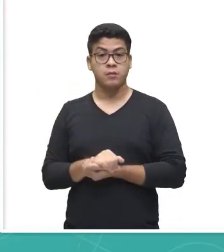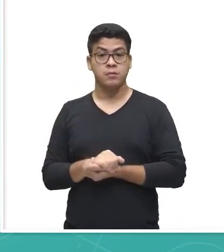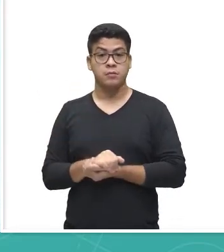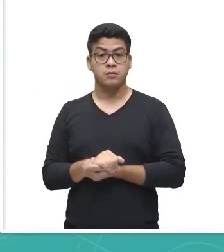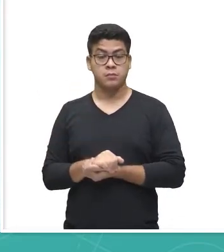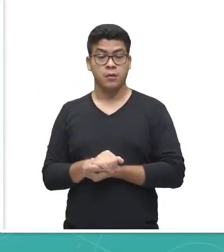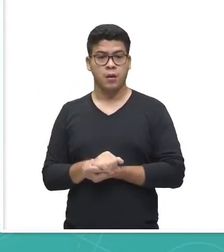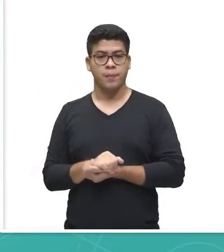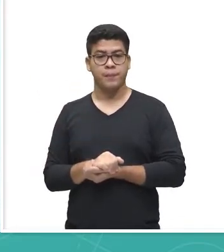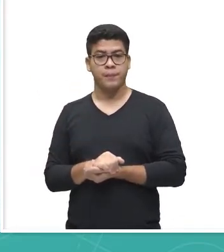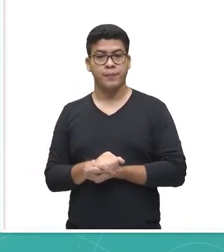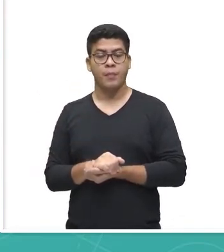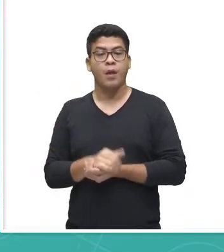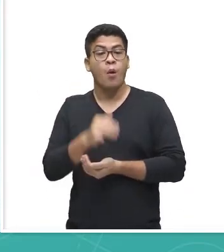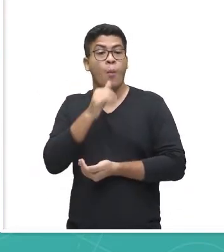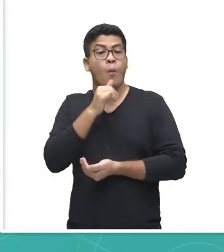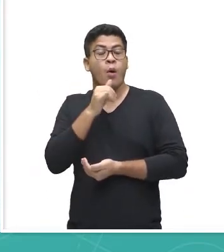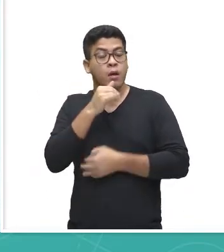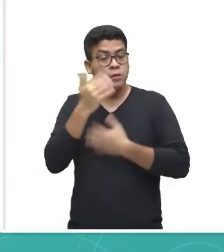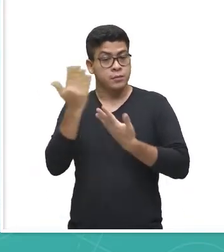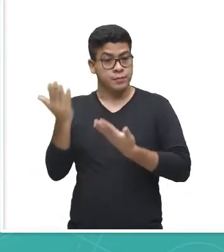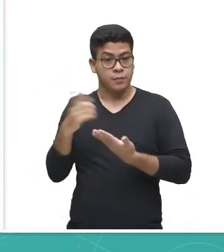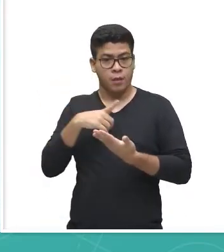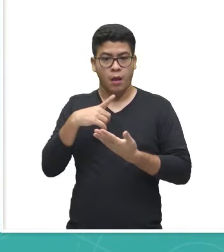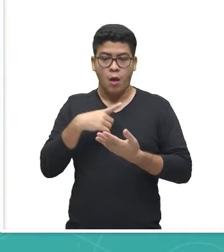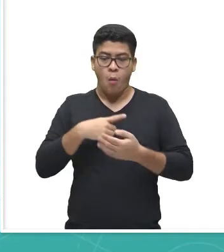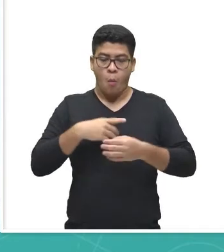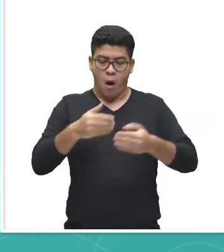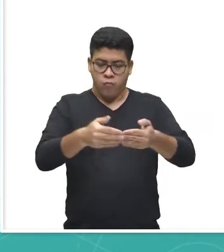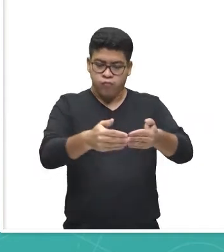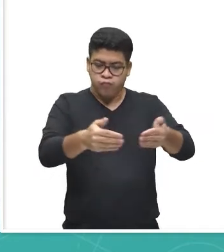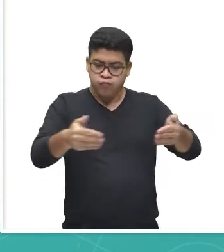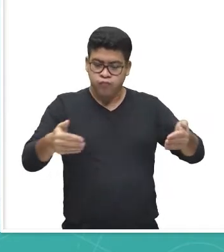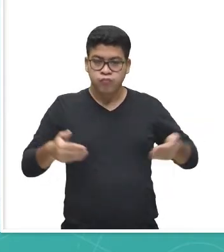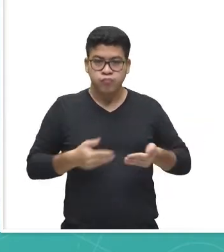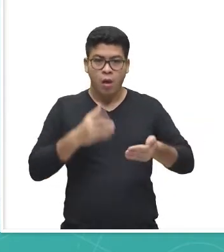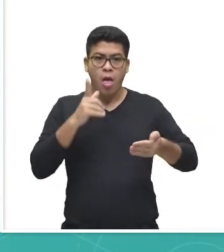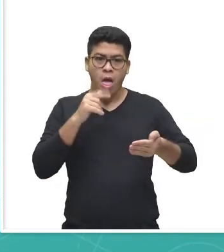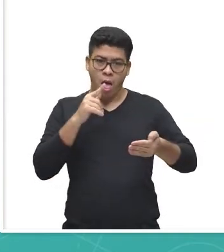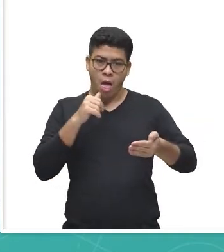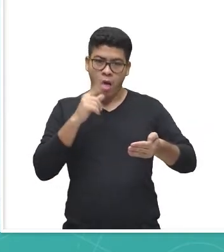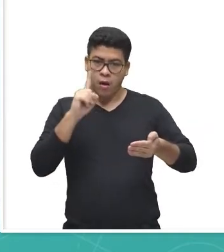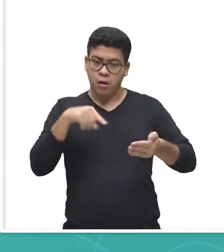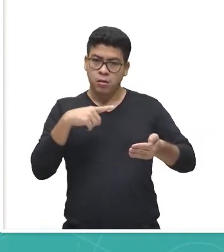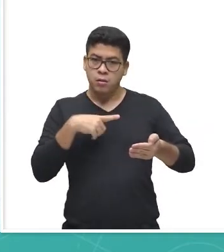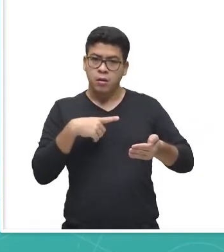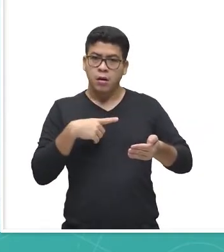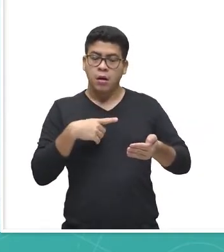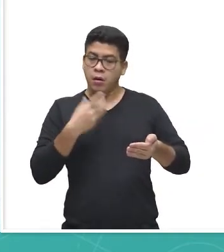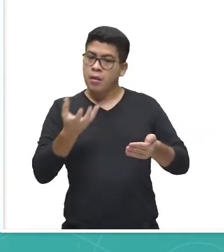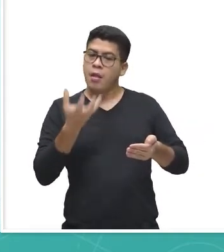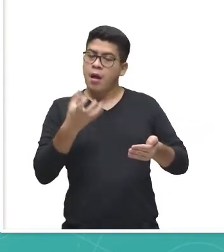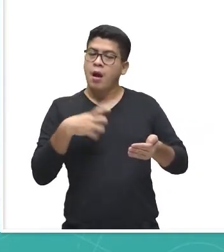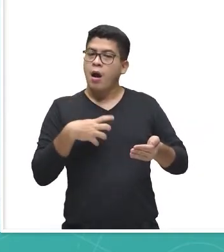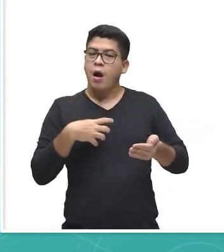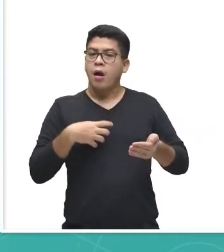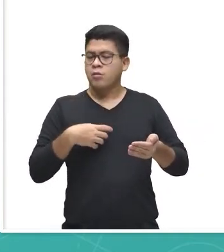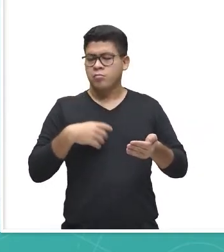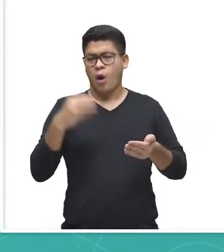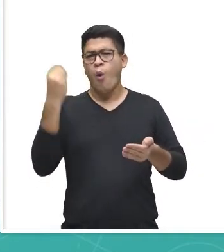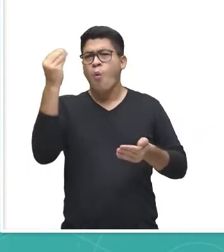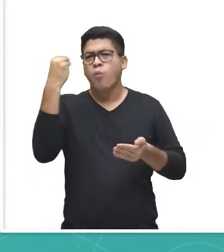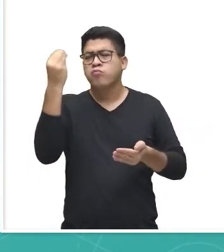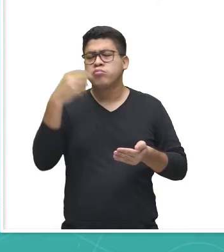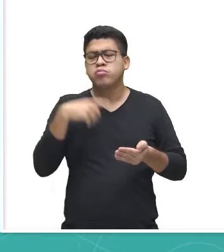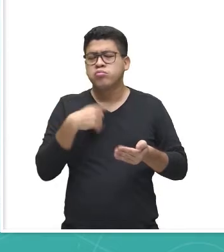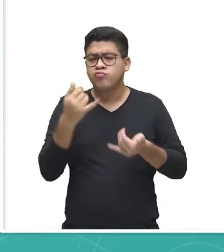como a gente está visualizando aí. Ó. Então, a gente tem aí uma bacia, né, com água, e aí você quer fazer uma experiência